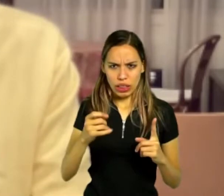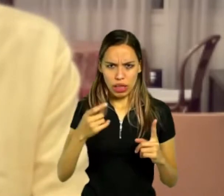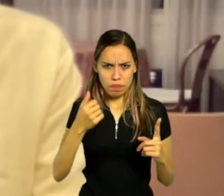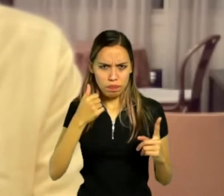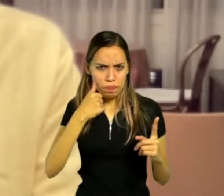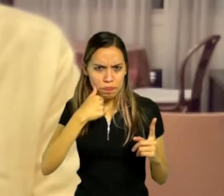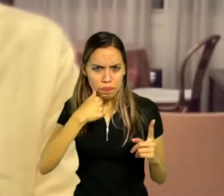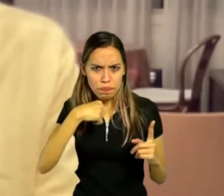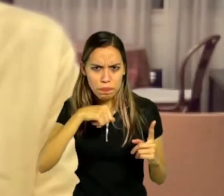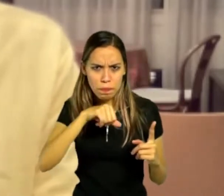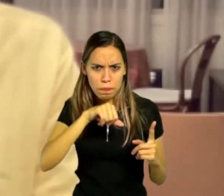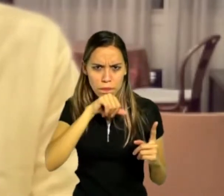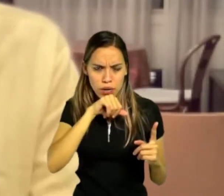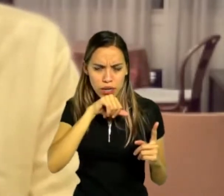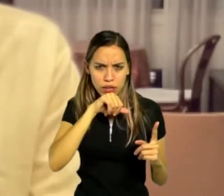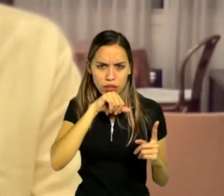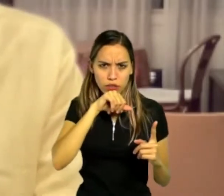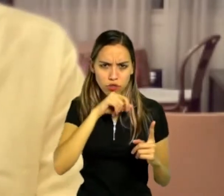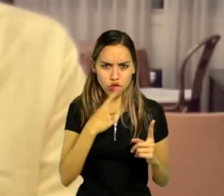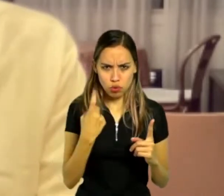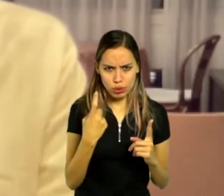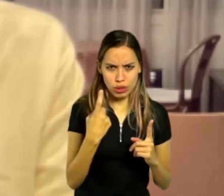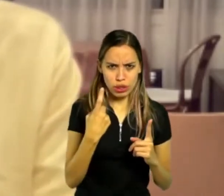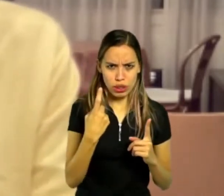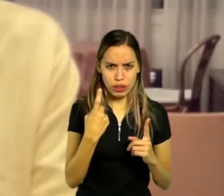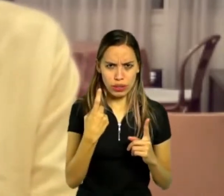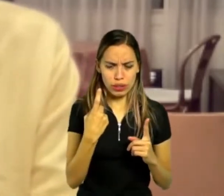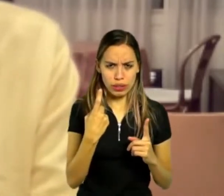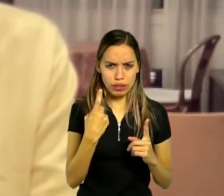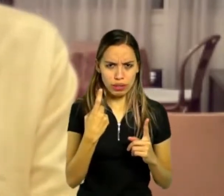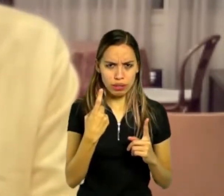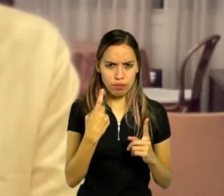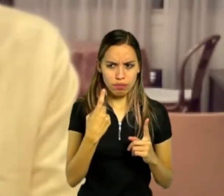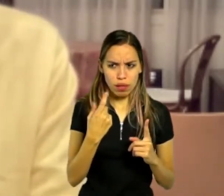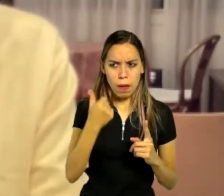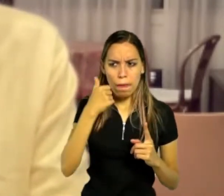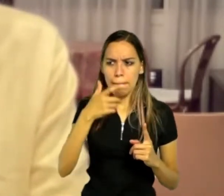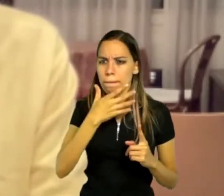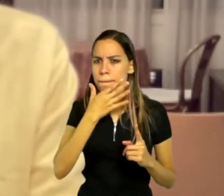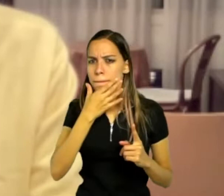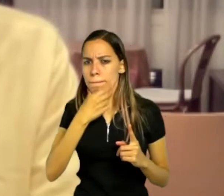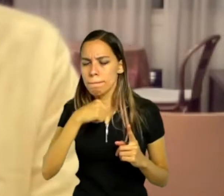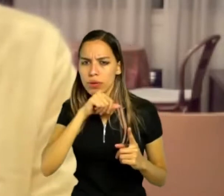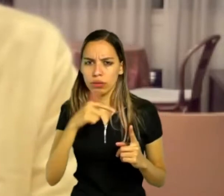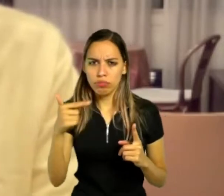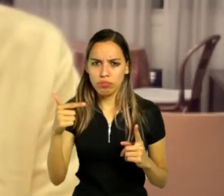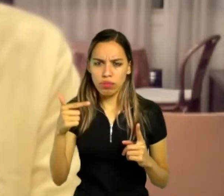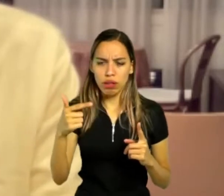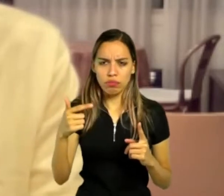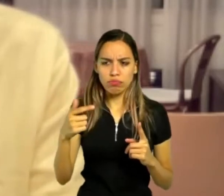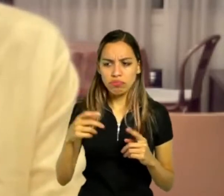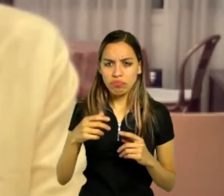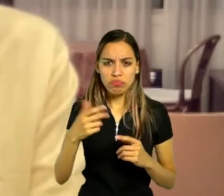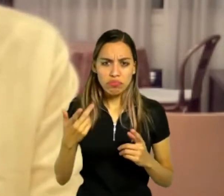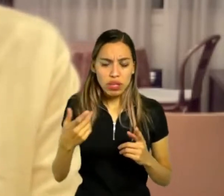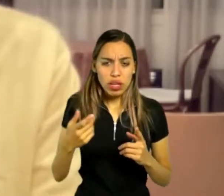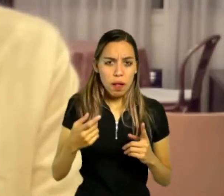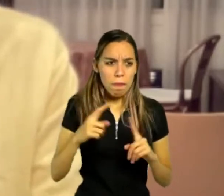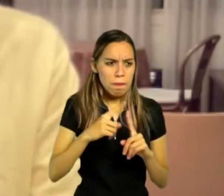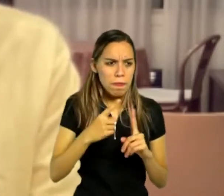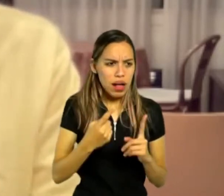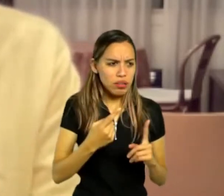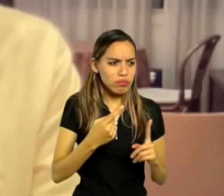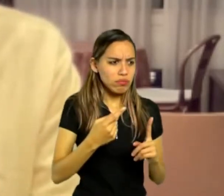mãe defende o filho e a filha com unhas e dentes. Não é? Isso é uma coisa muito visceral na